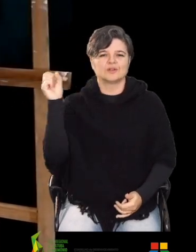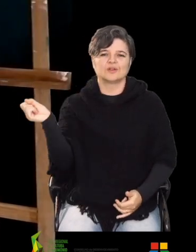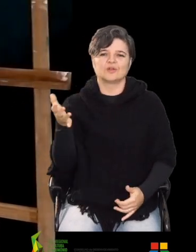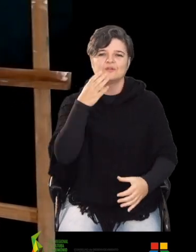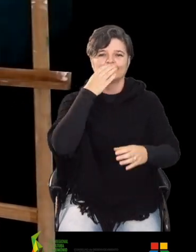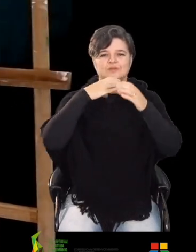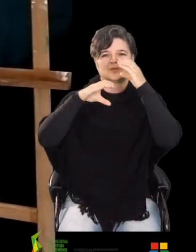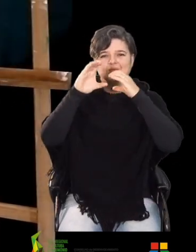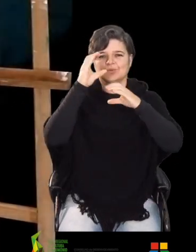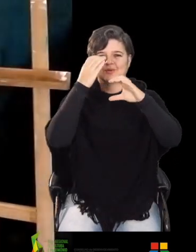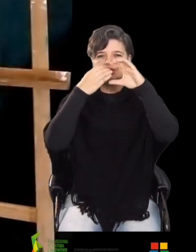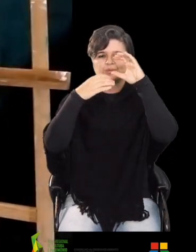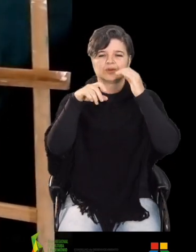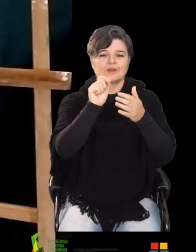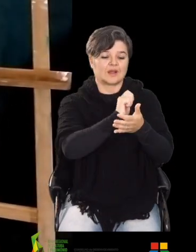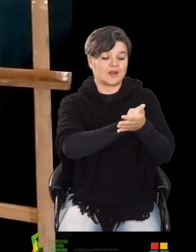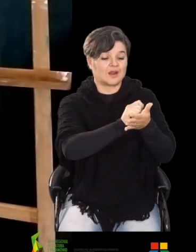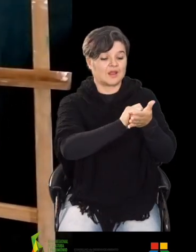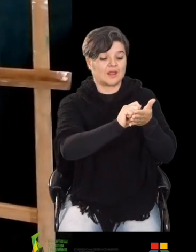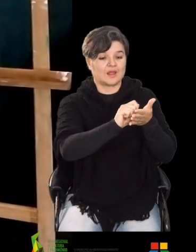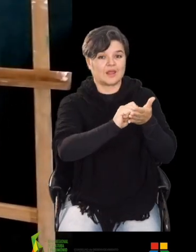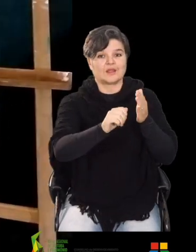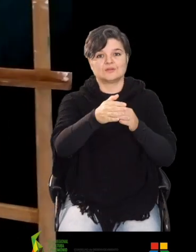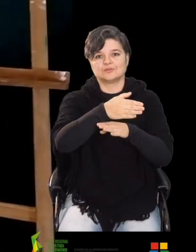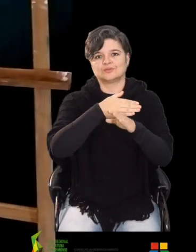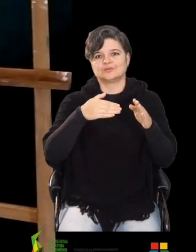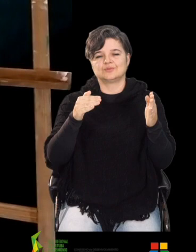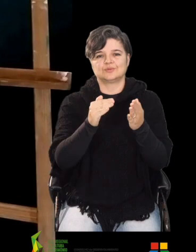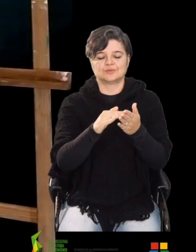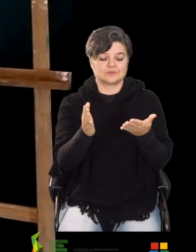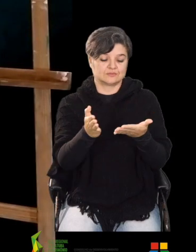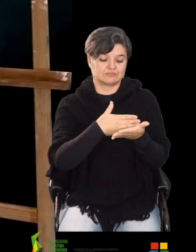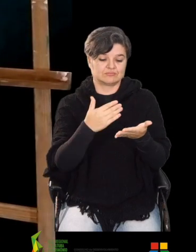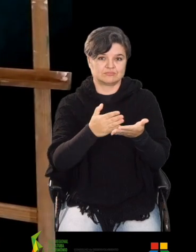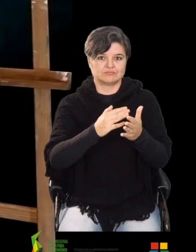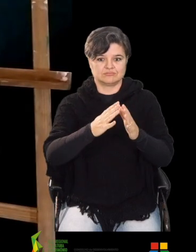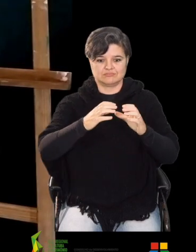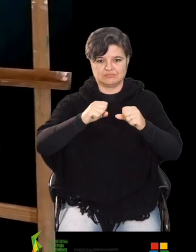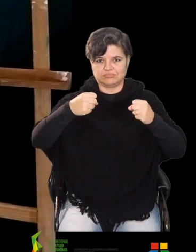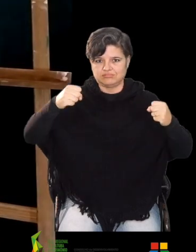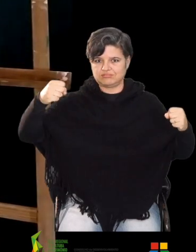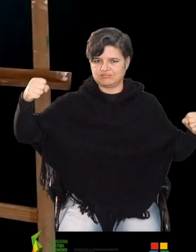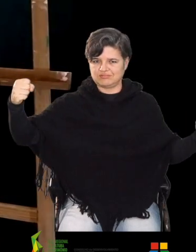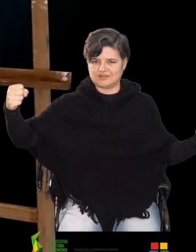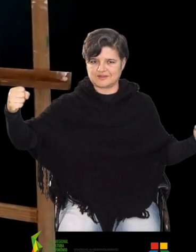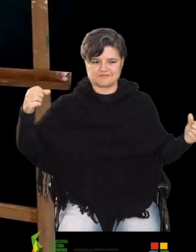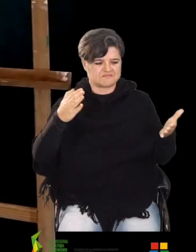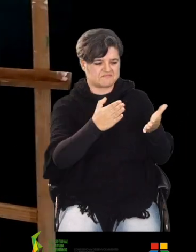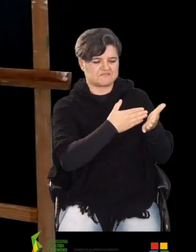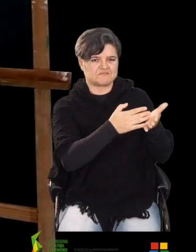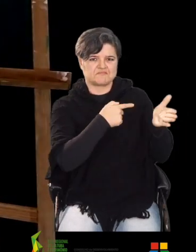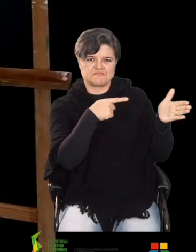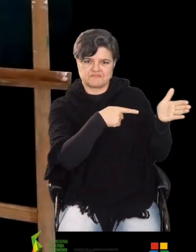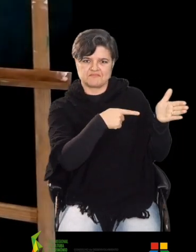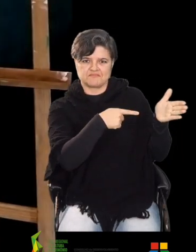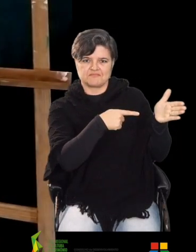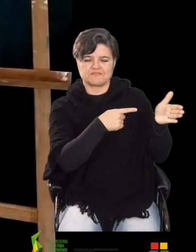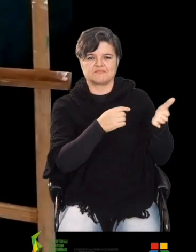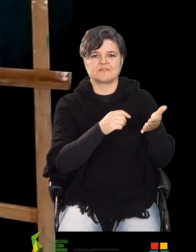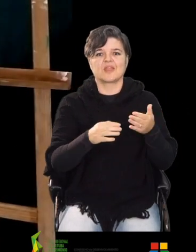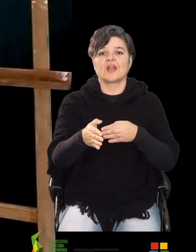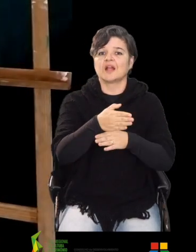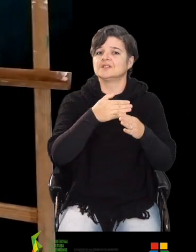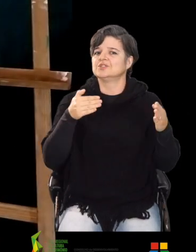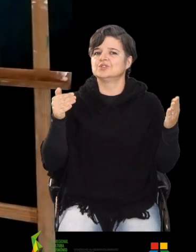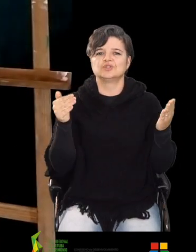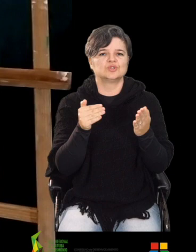lutando turbo neste mensuram e esse livro que tem todas as